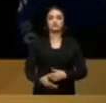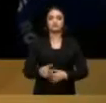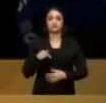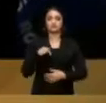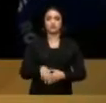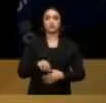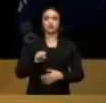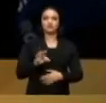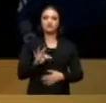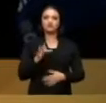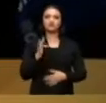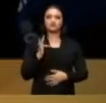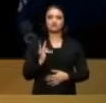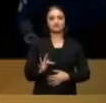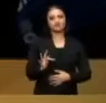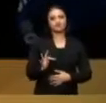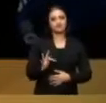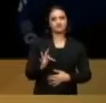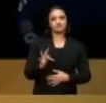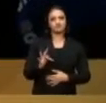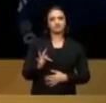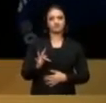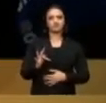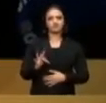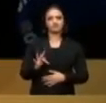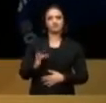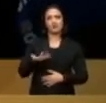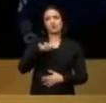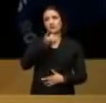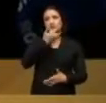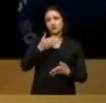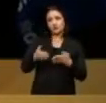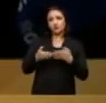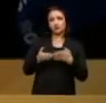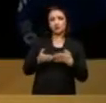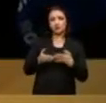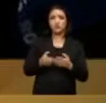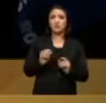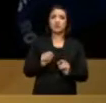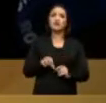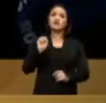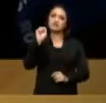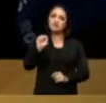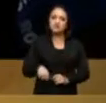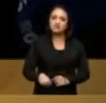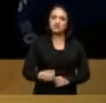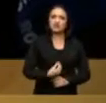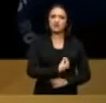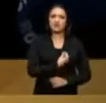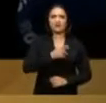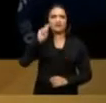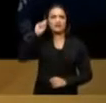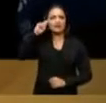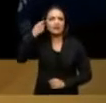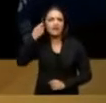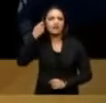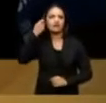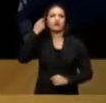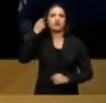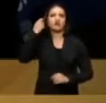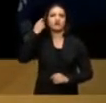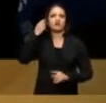Corte, pedindo vênia, sim, vidas negras, indígenas,